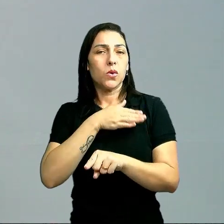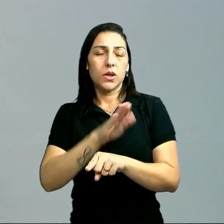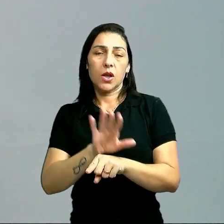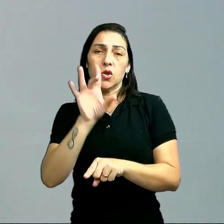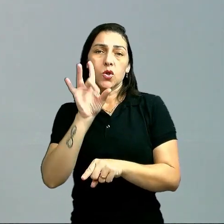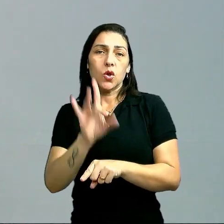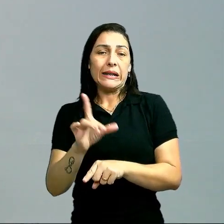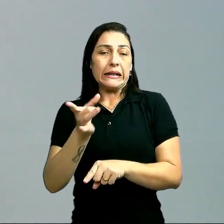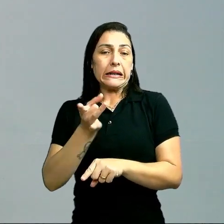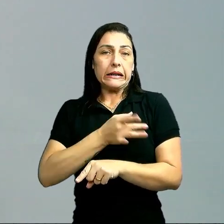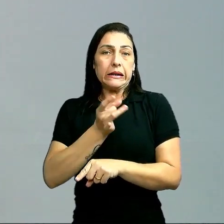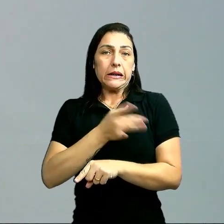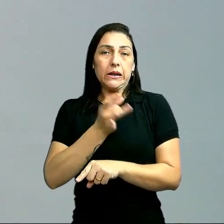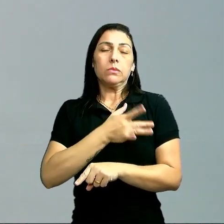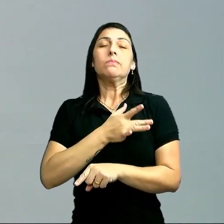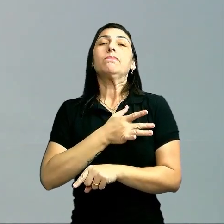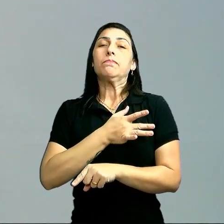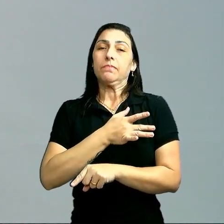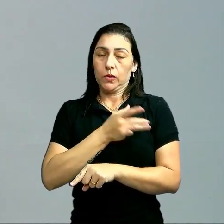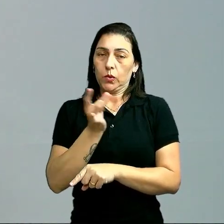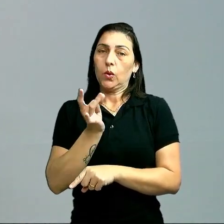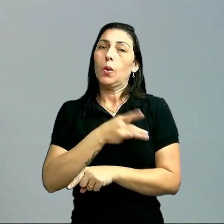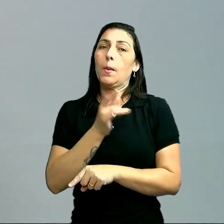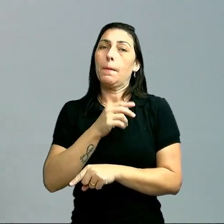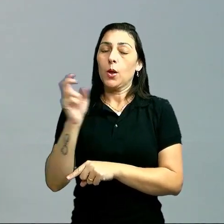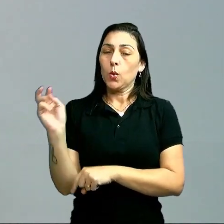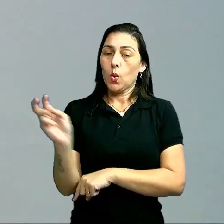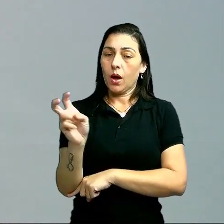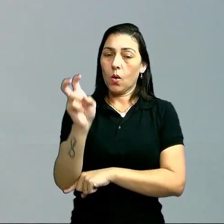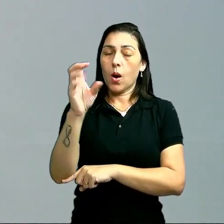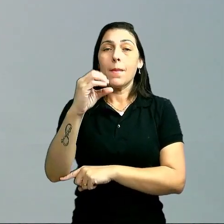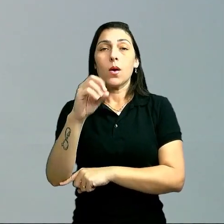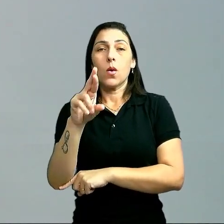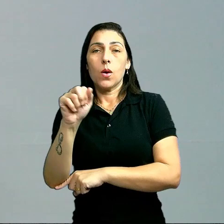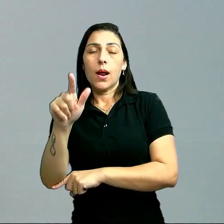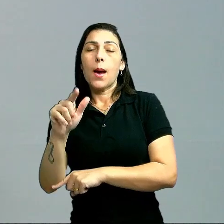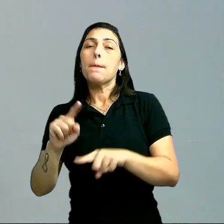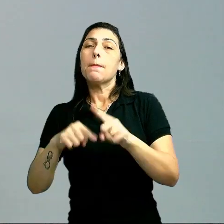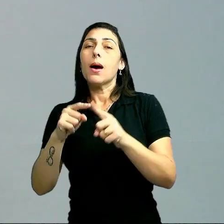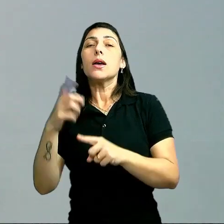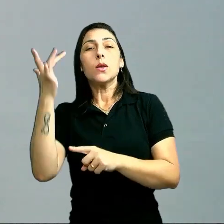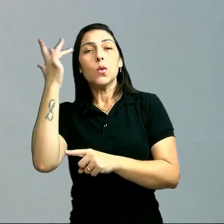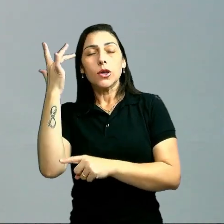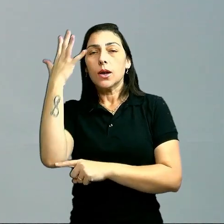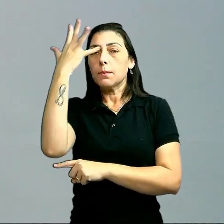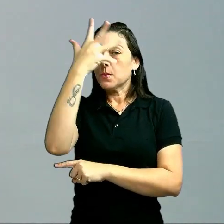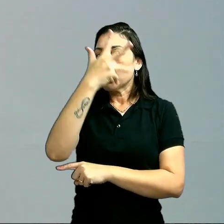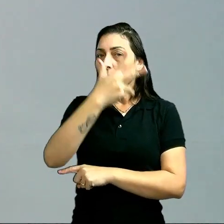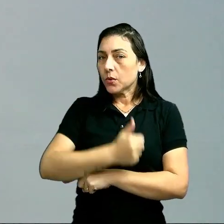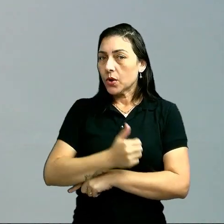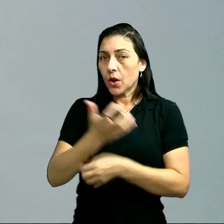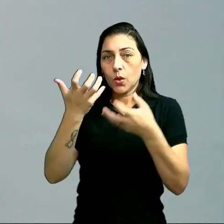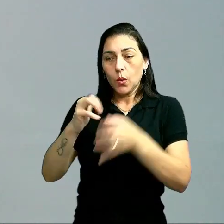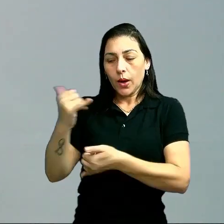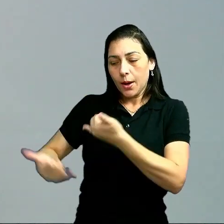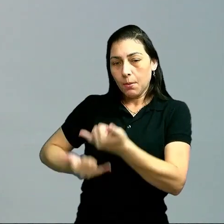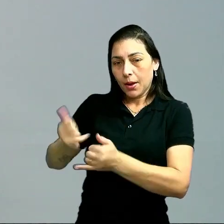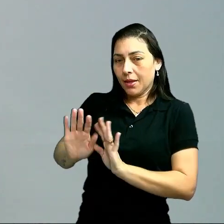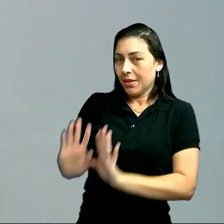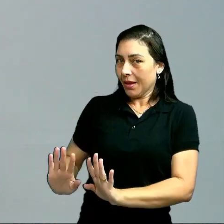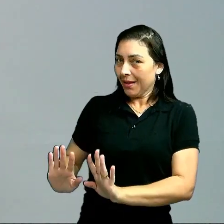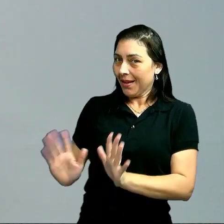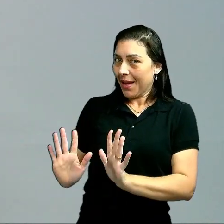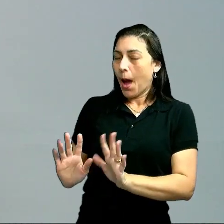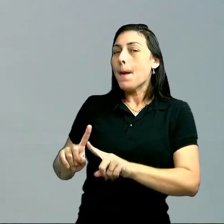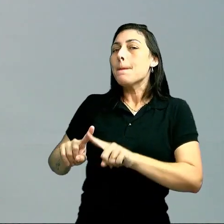posso até ter medo dele. Aliás, eu tenho medo de uma cobra coral, mas eu acho ela muito bonita. Não quero brincadeira com ela,